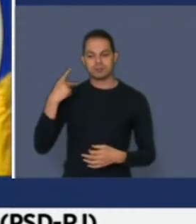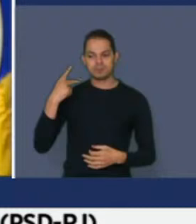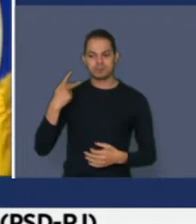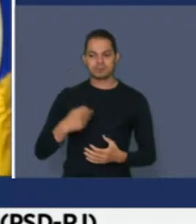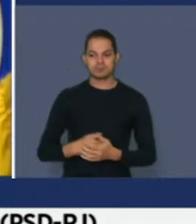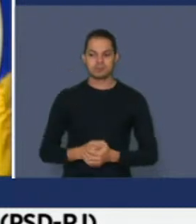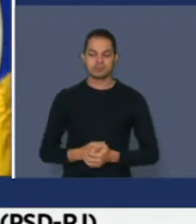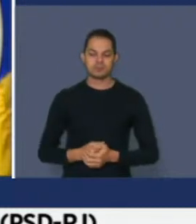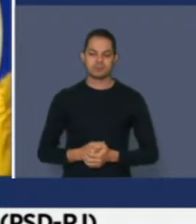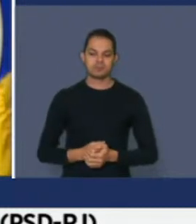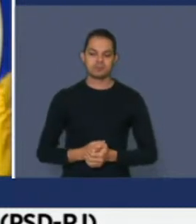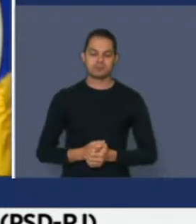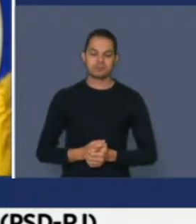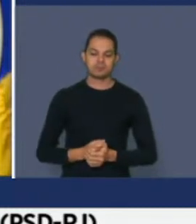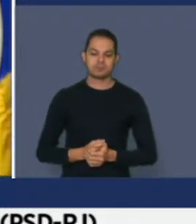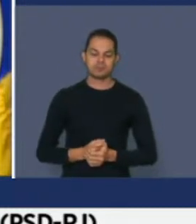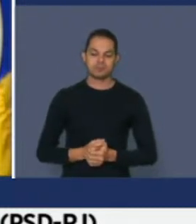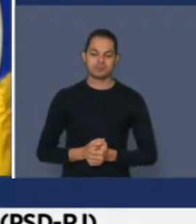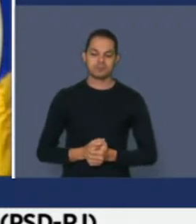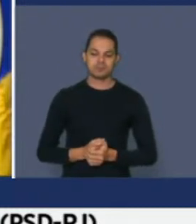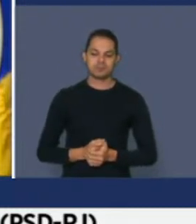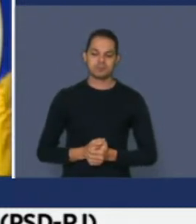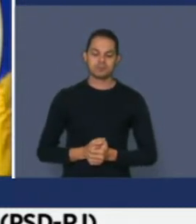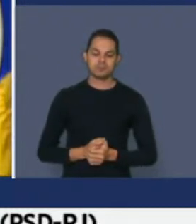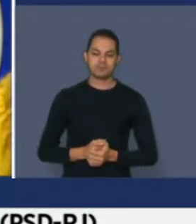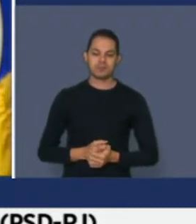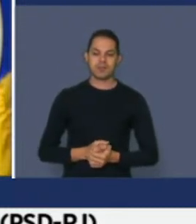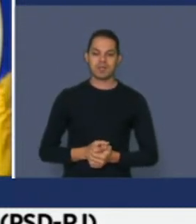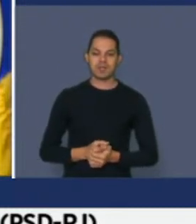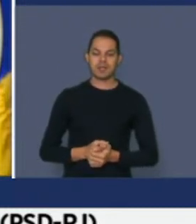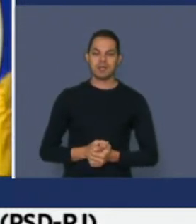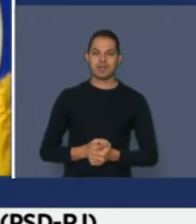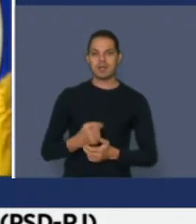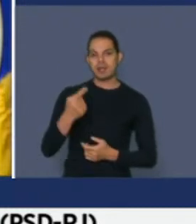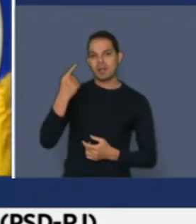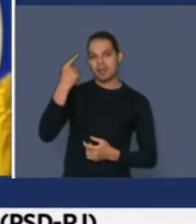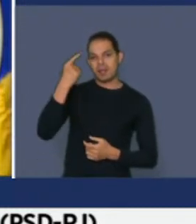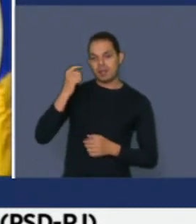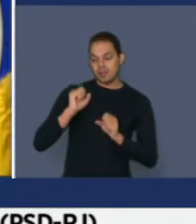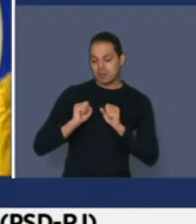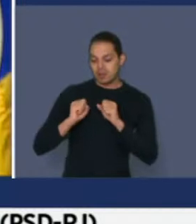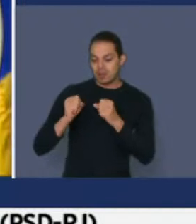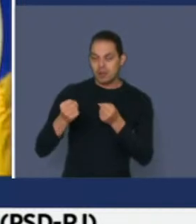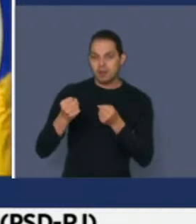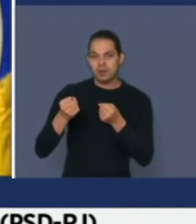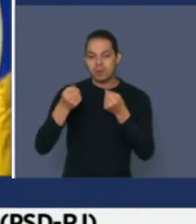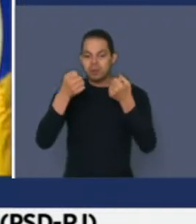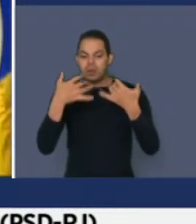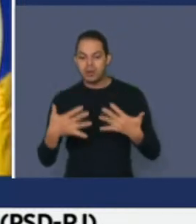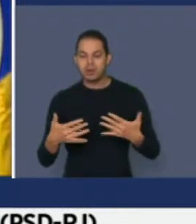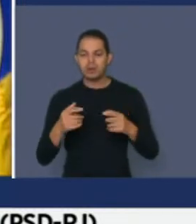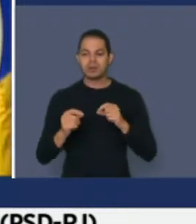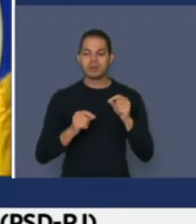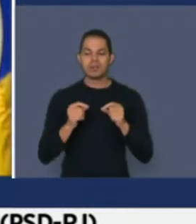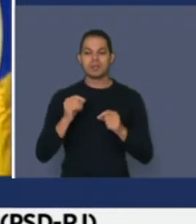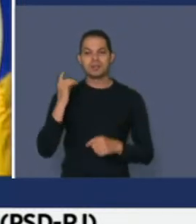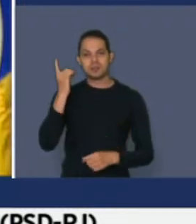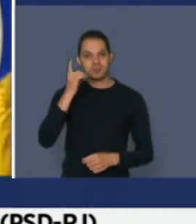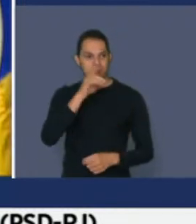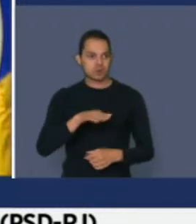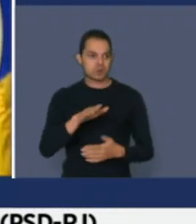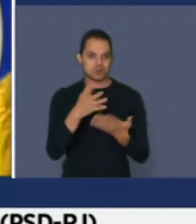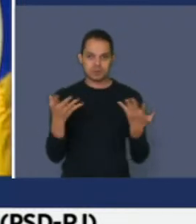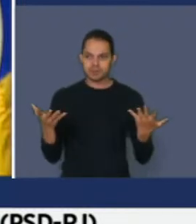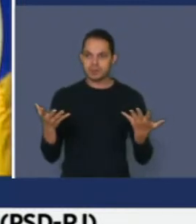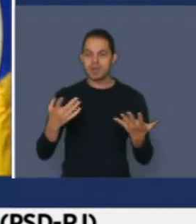Das teses da defesa deputados e deputadas.